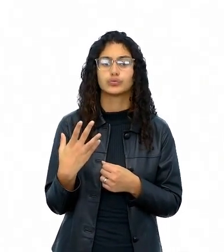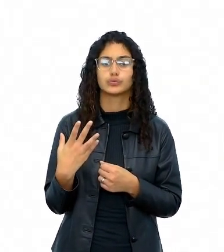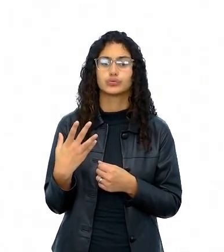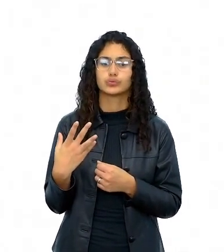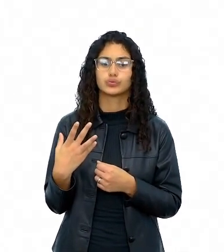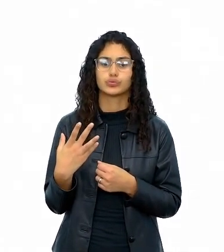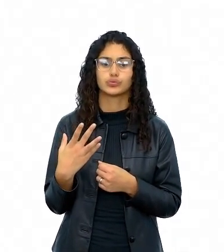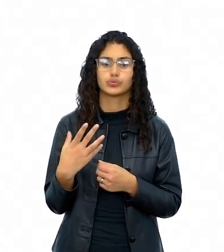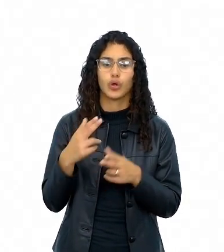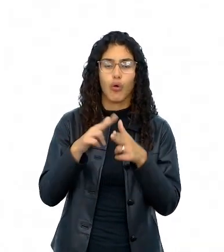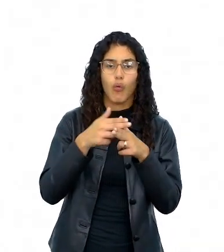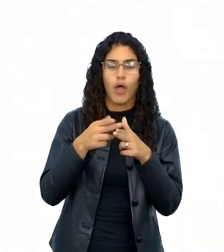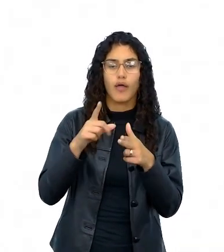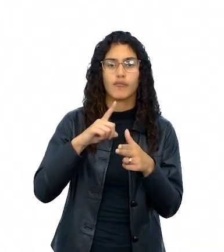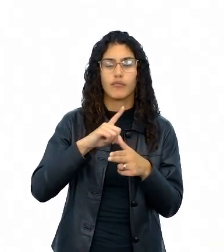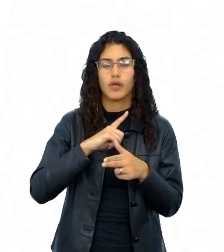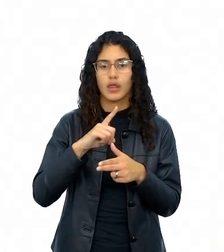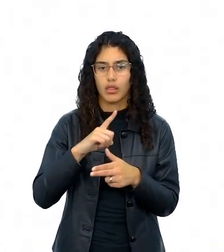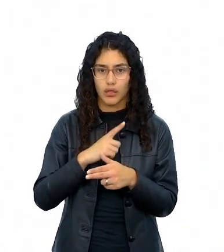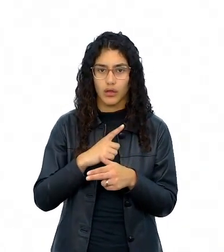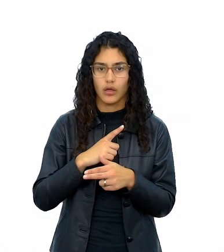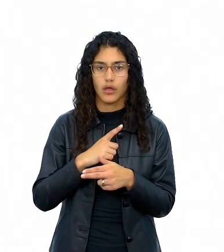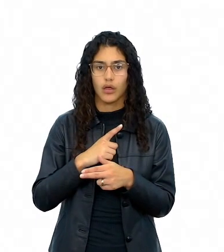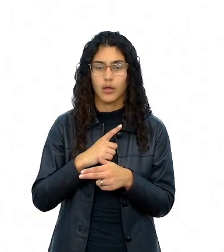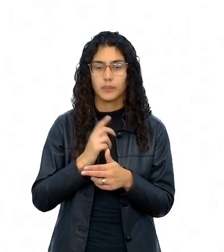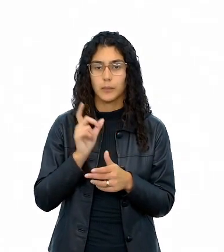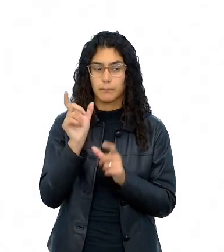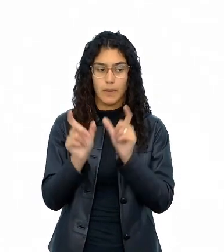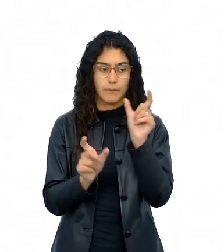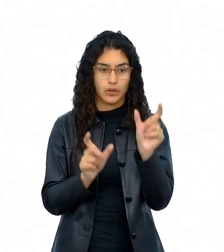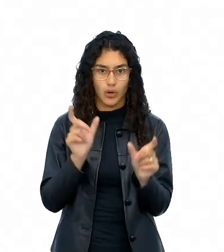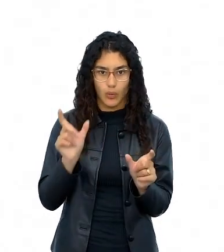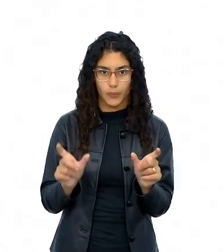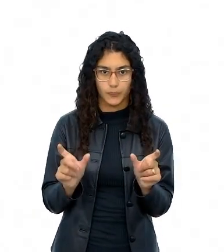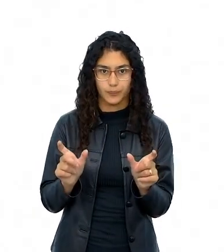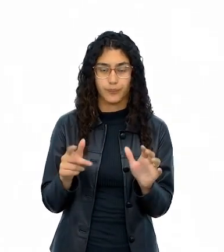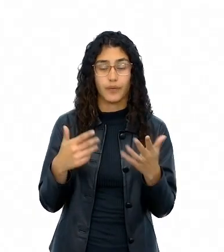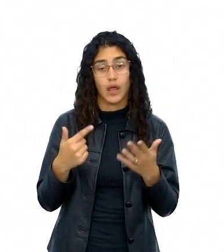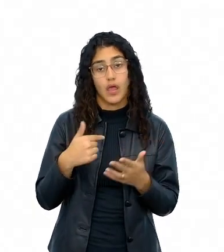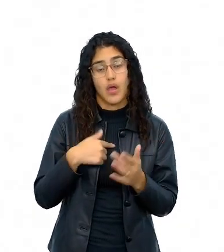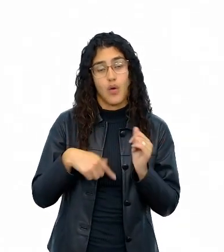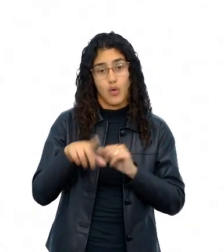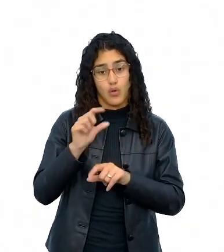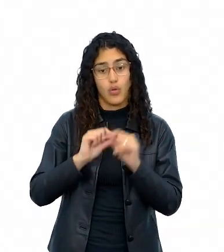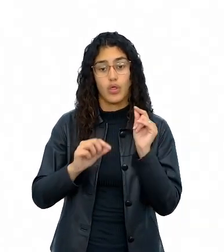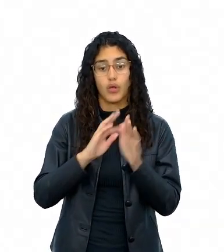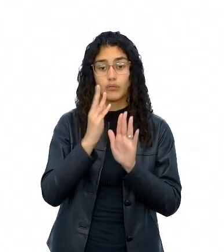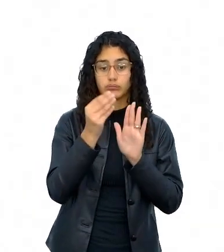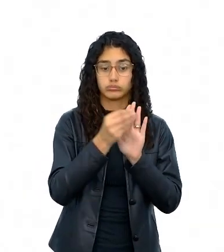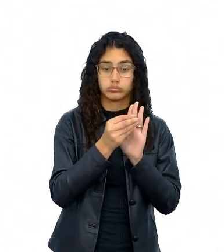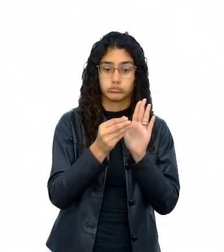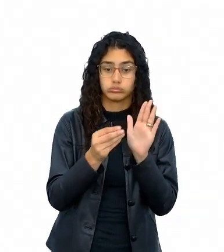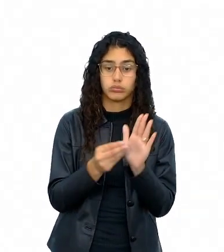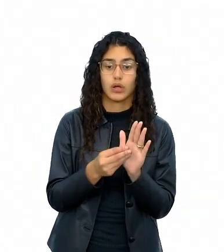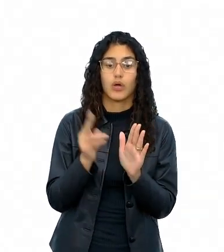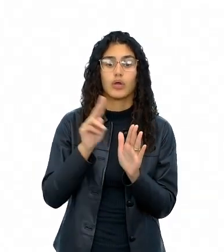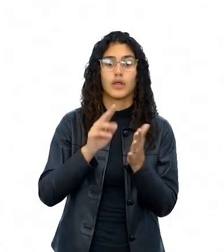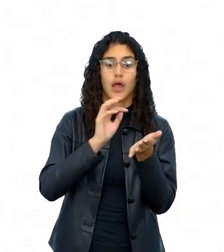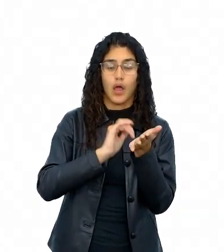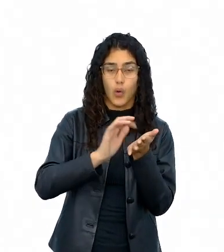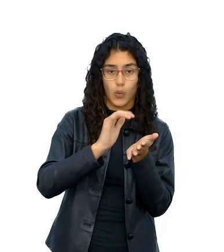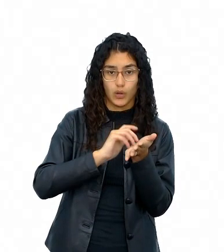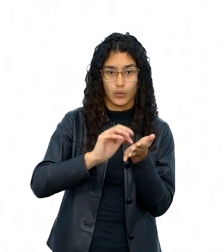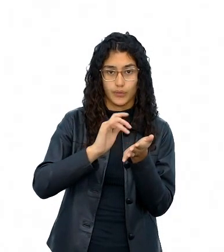Quantos bombons que vai ficar ali, né, por sobrinho. E aí eu escolhi colocar ali, usar a